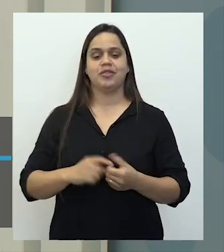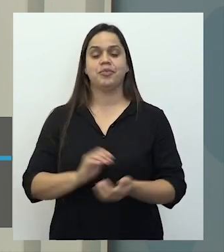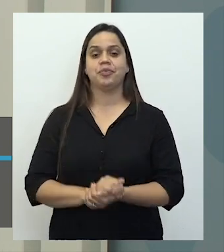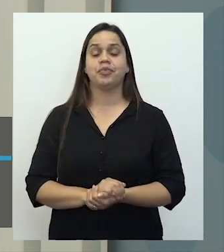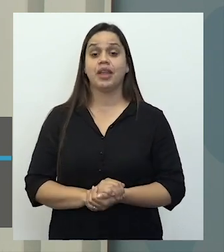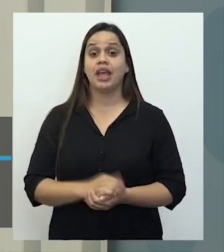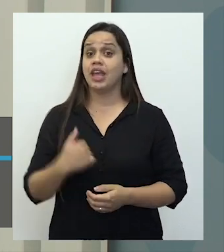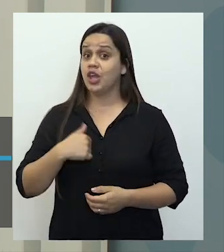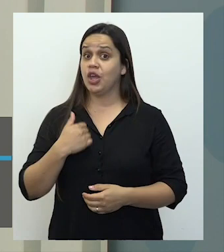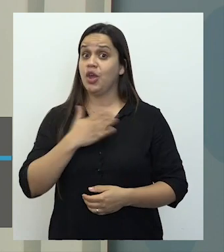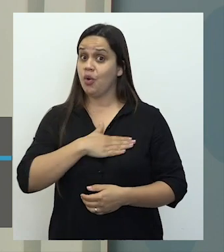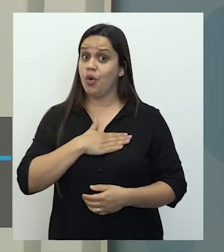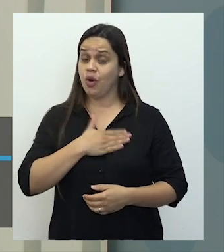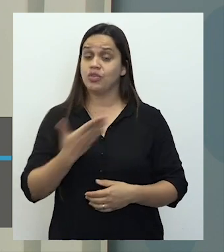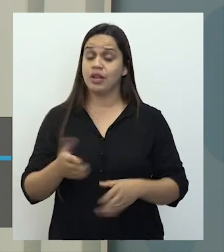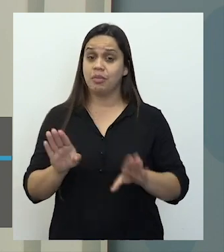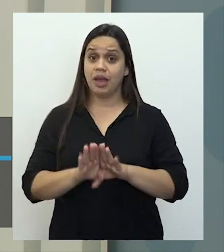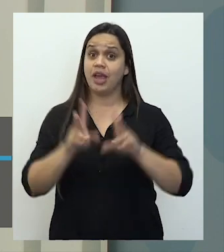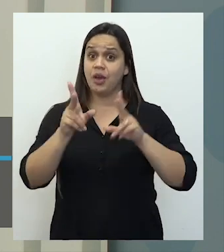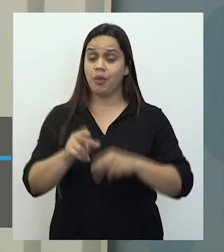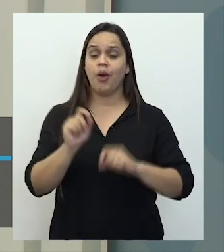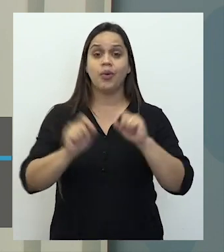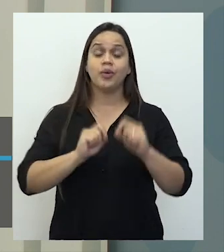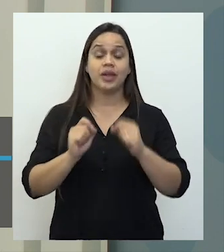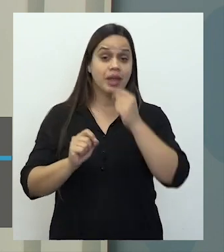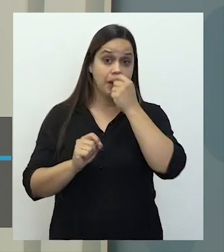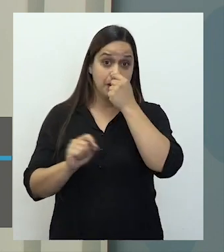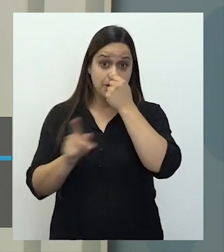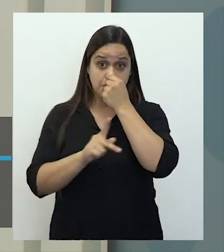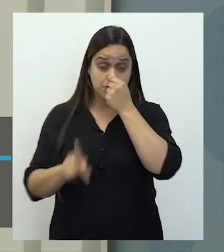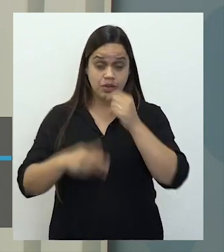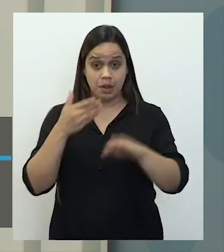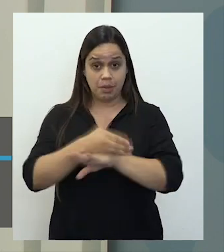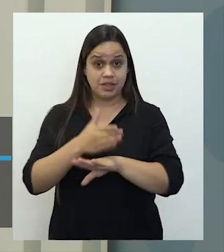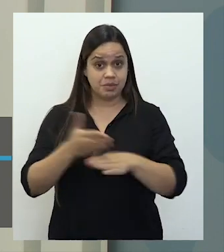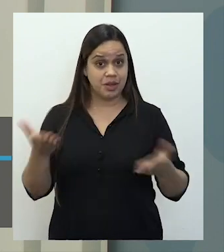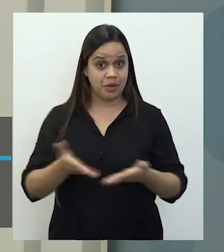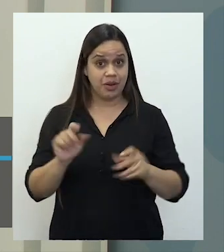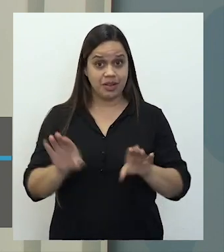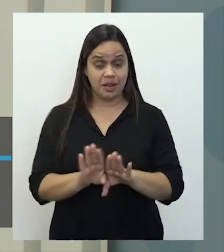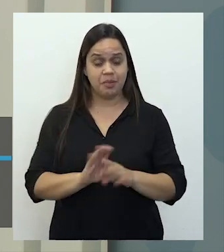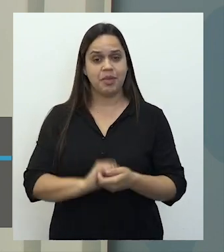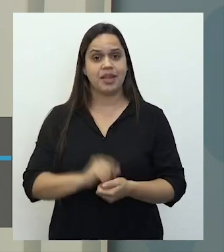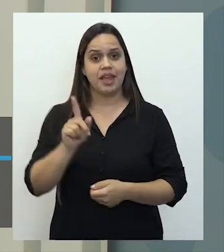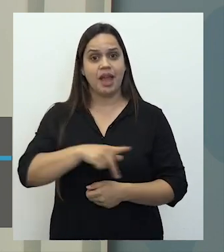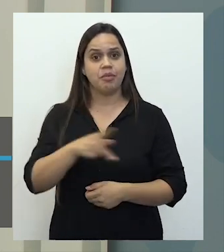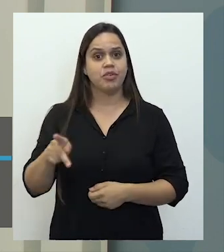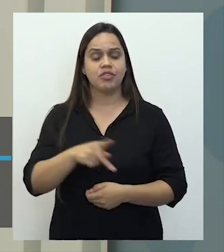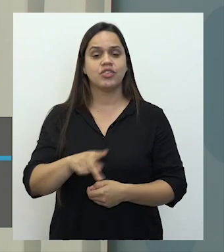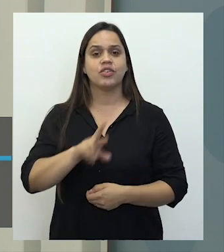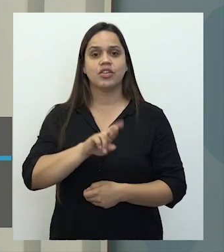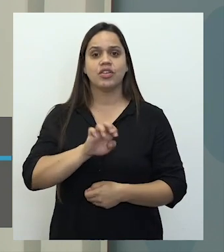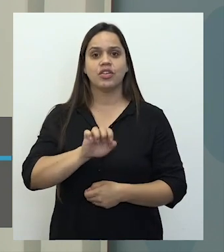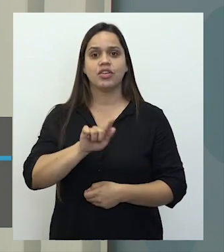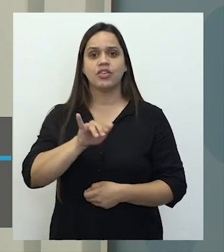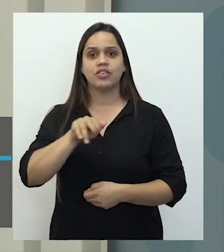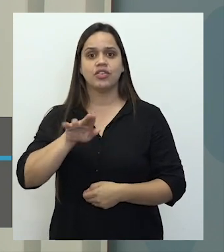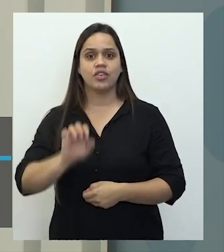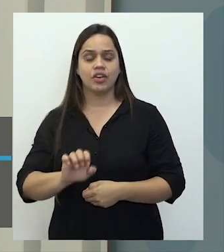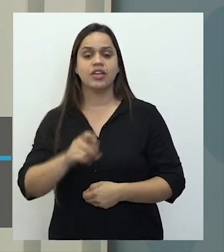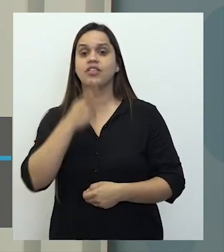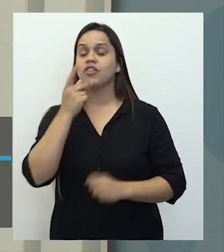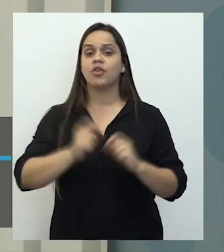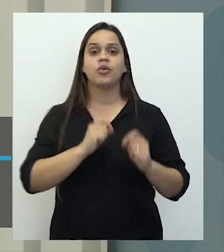gosto é igual ao de a grande maioria dos professores e alunos que estão participando, né? A professora Regiane, ela chama os alunos para